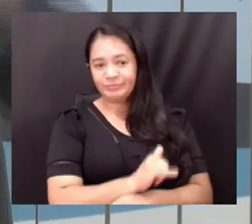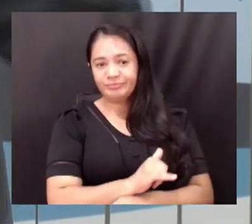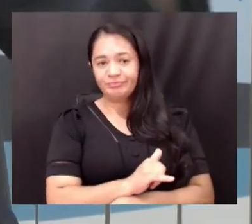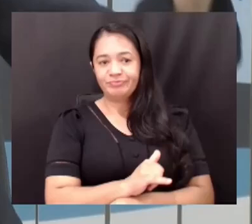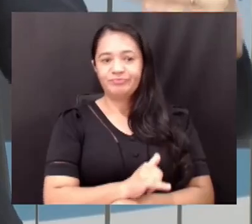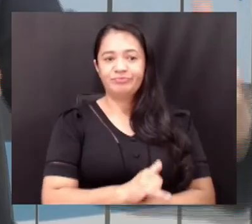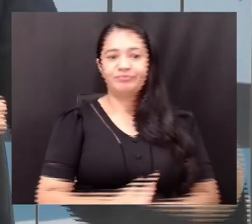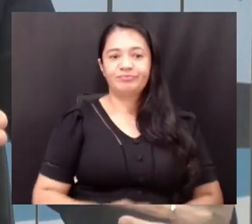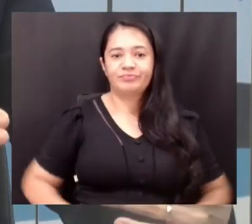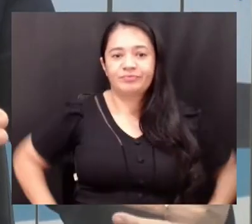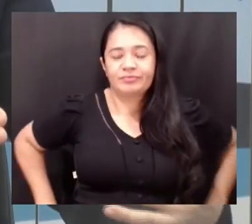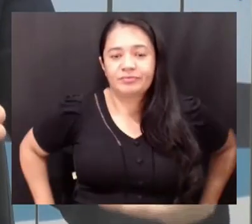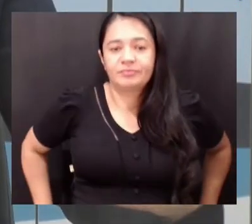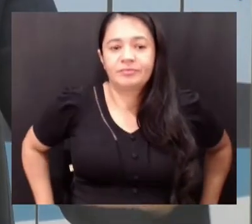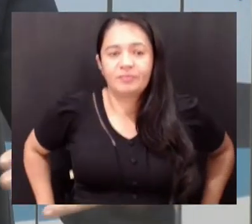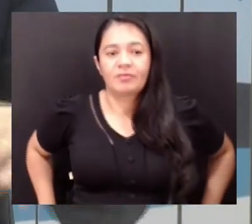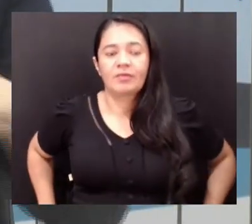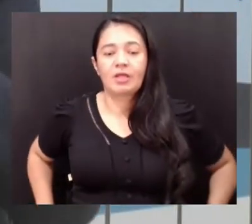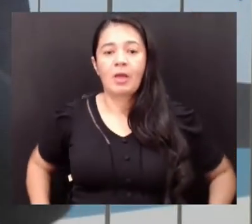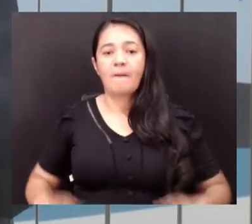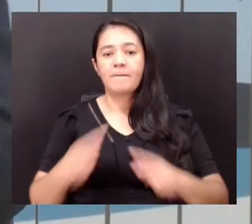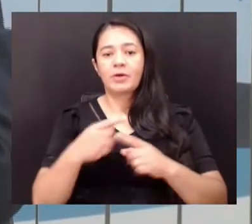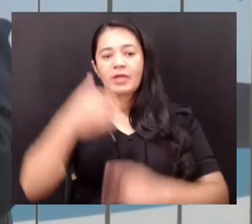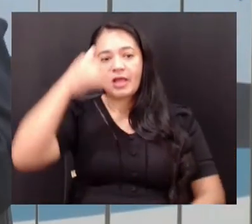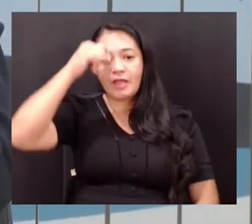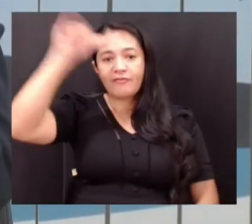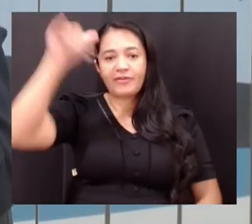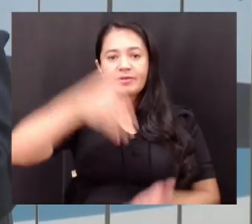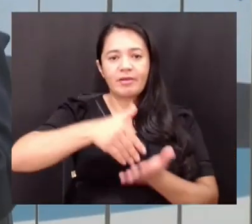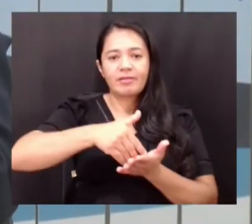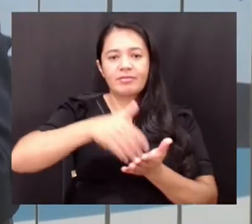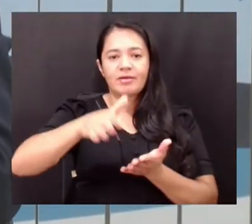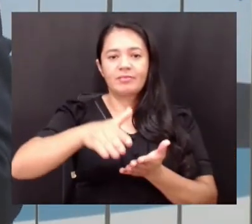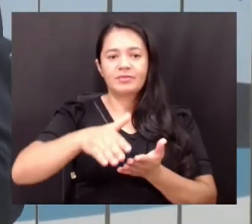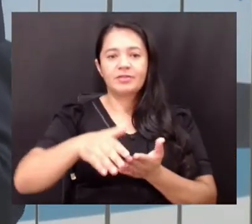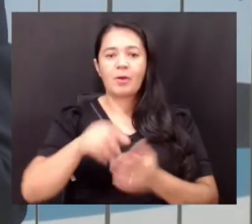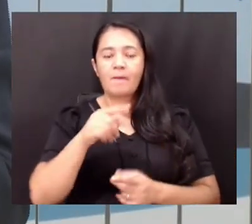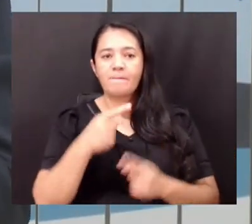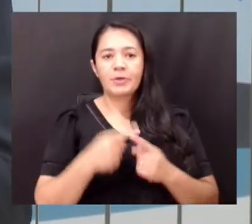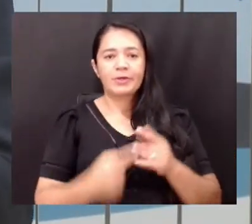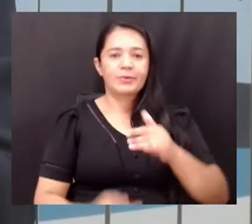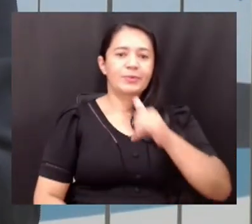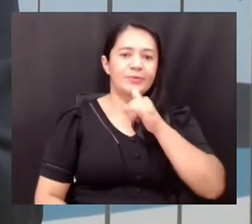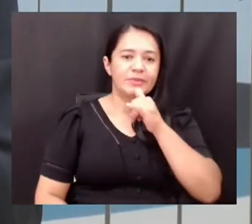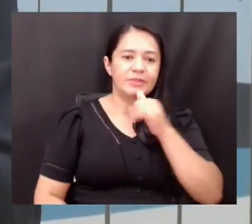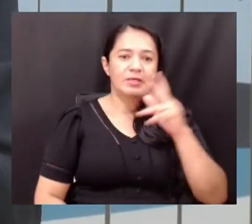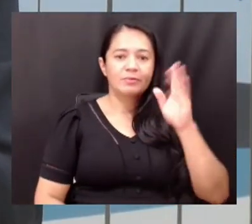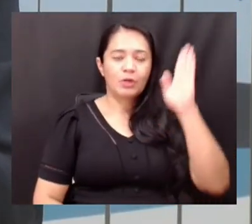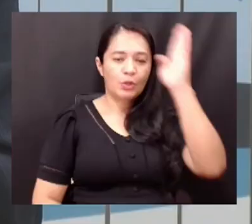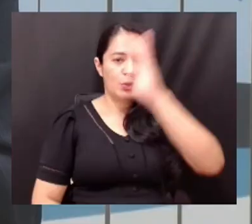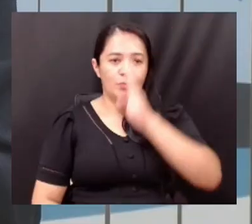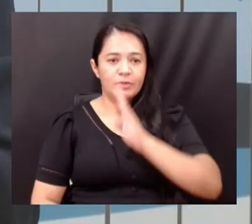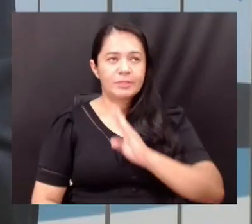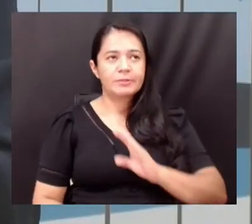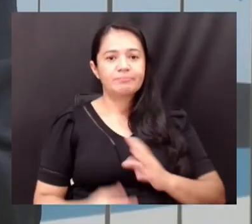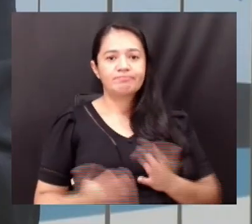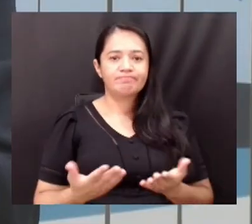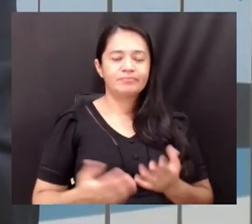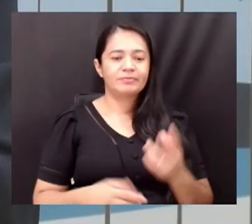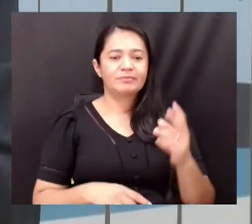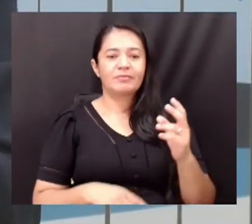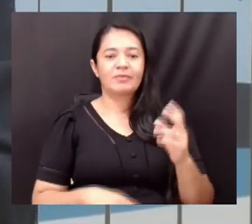giro, tanta demissão. E quando você vê dados, por exemplo, no Brasil, você vê de cada 5 trabalhadores,